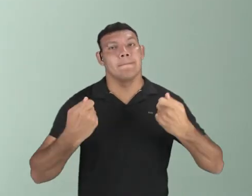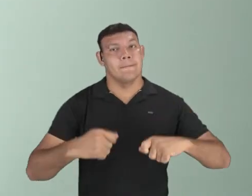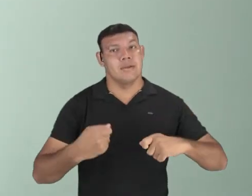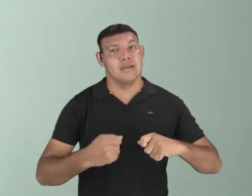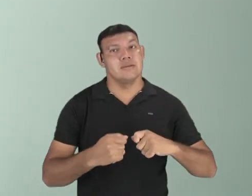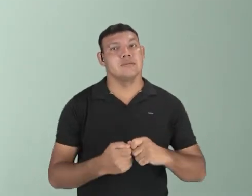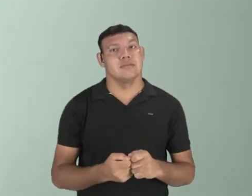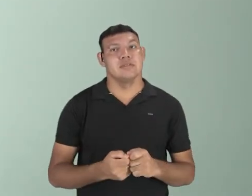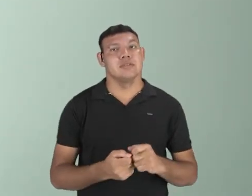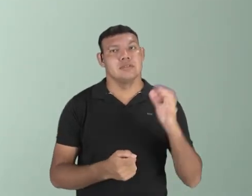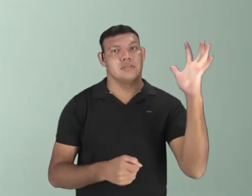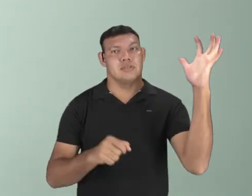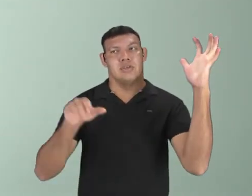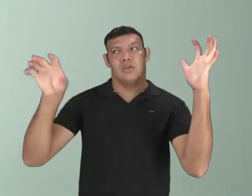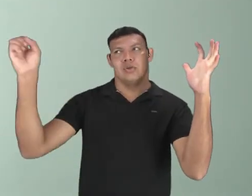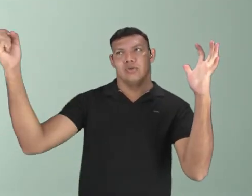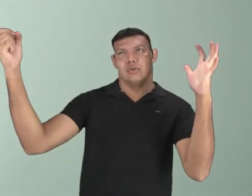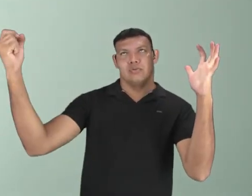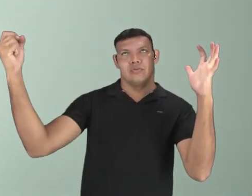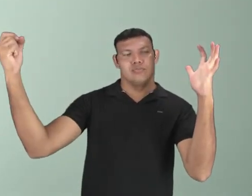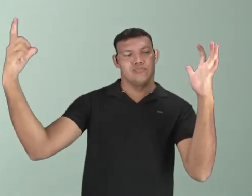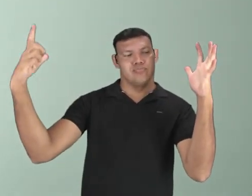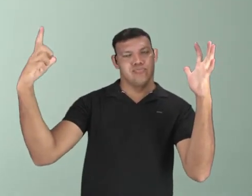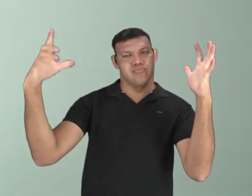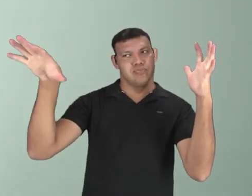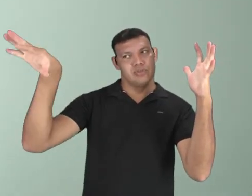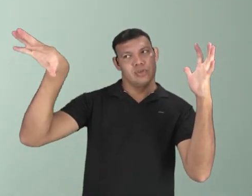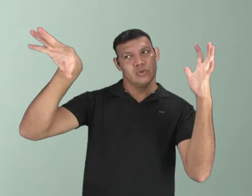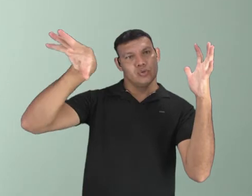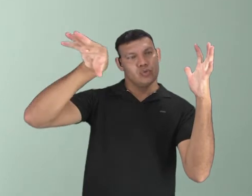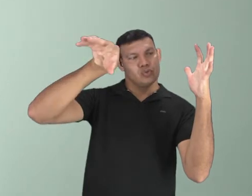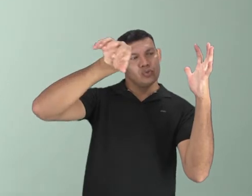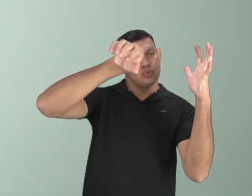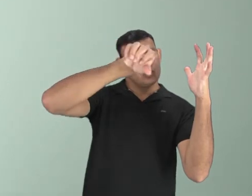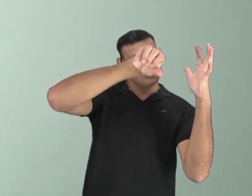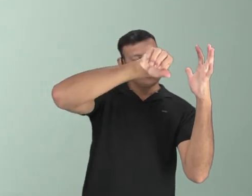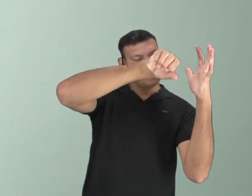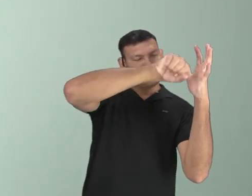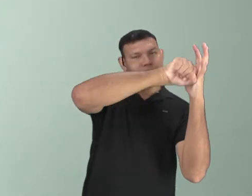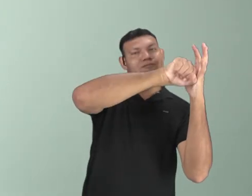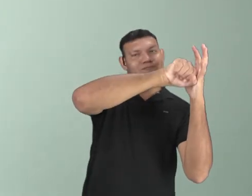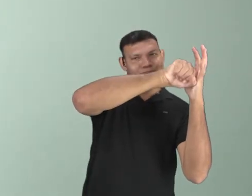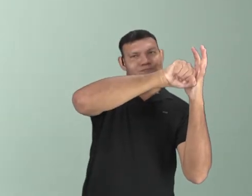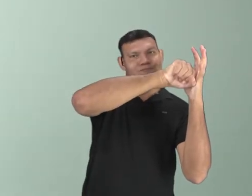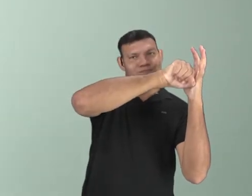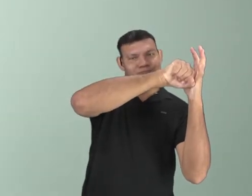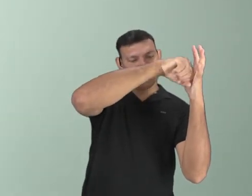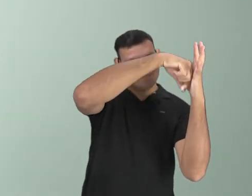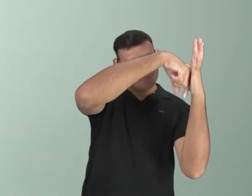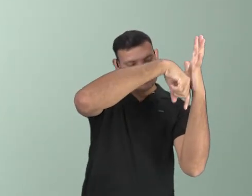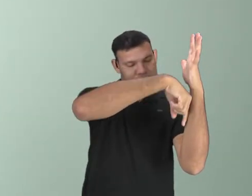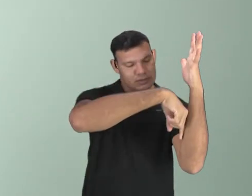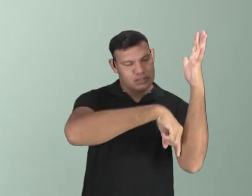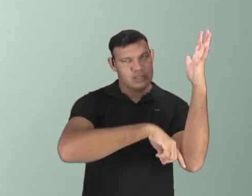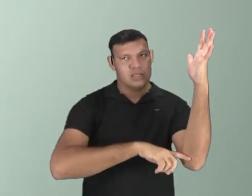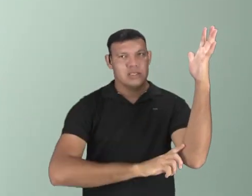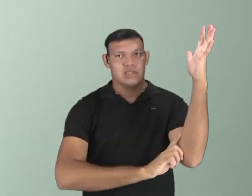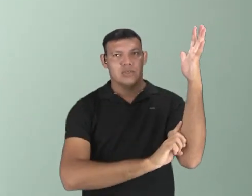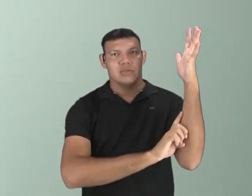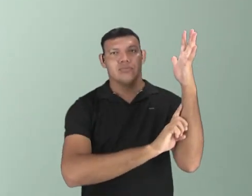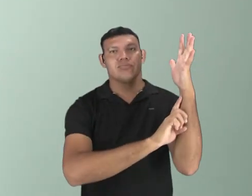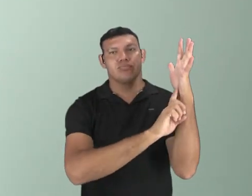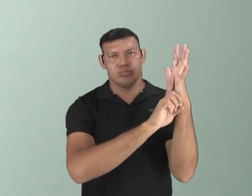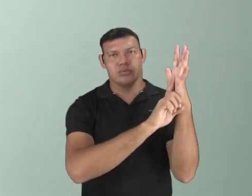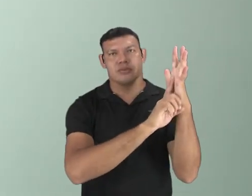Ela necessita da energia luminosa, né? A planta absorve através das folhas, a gente vai já ver, energia